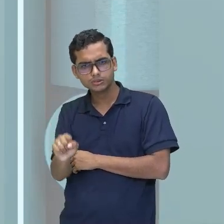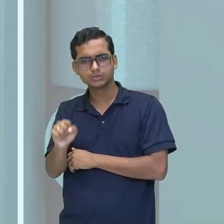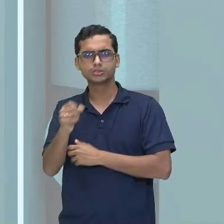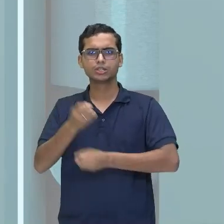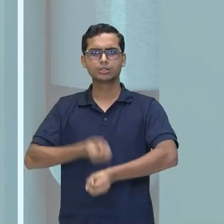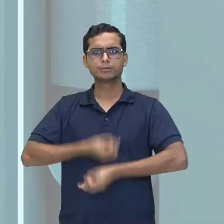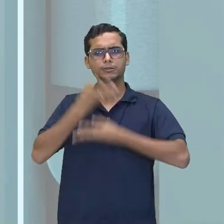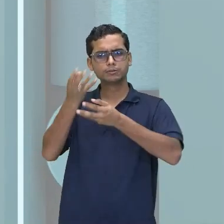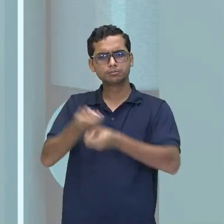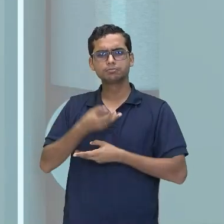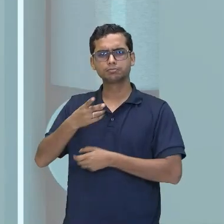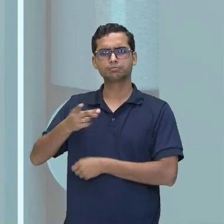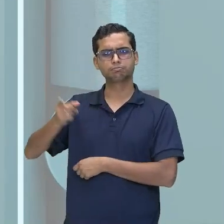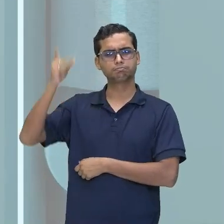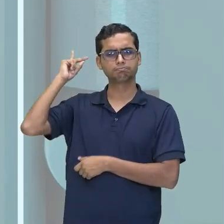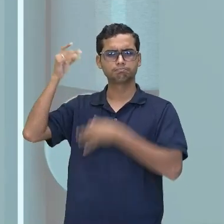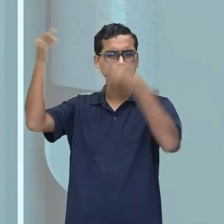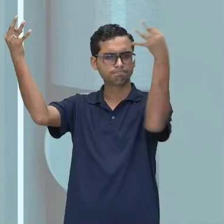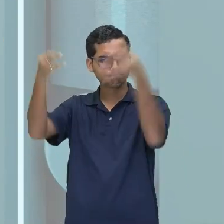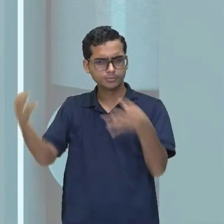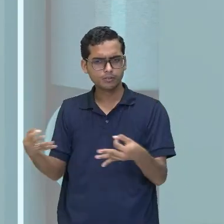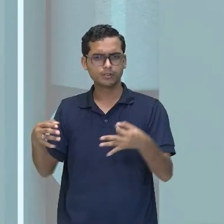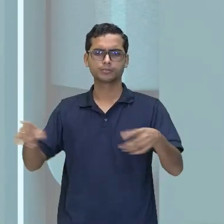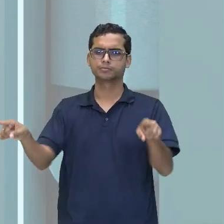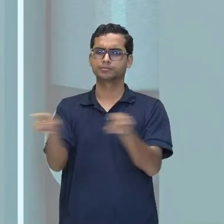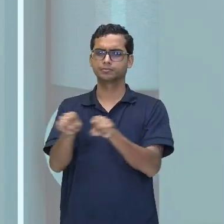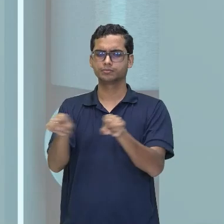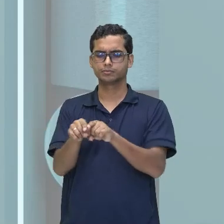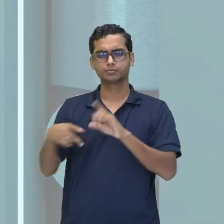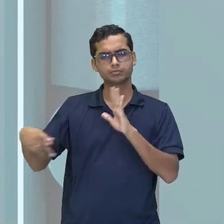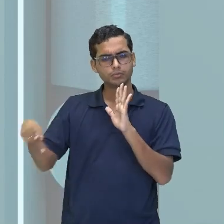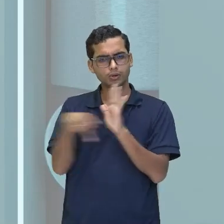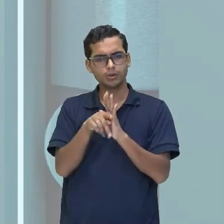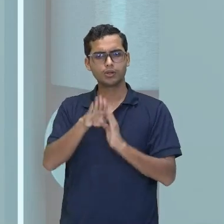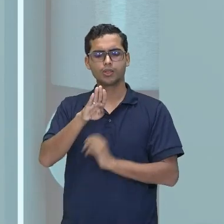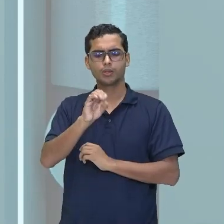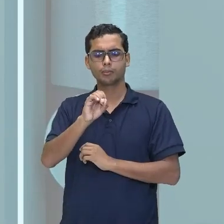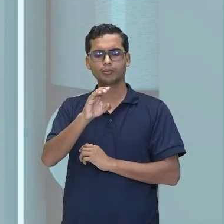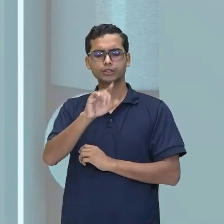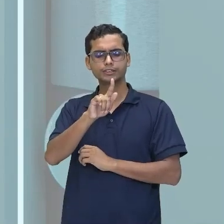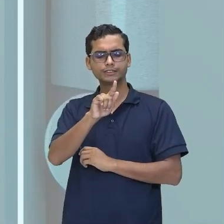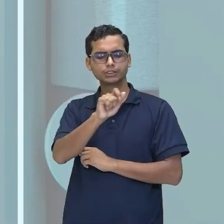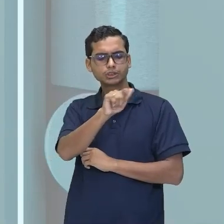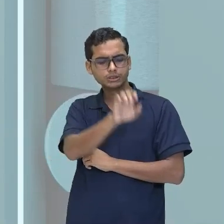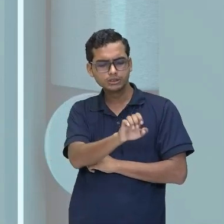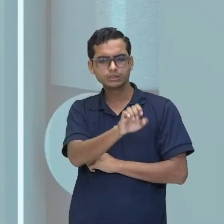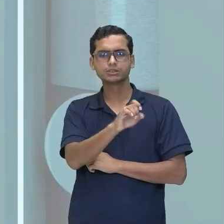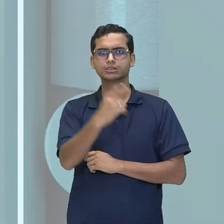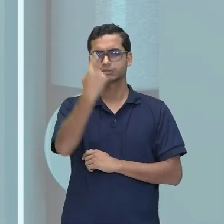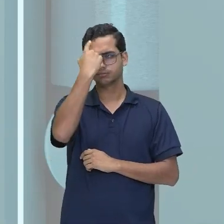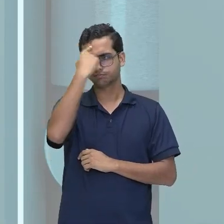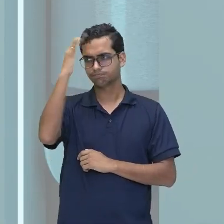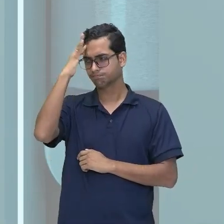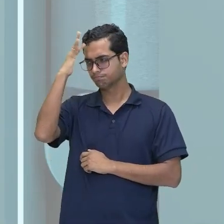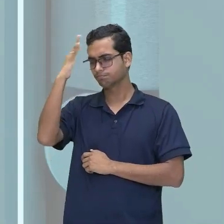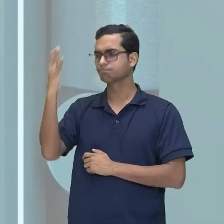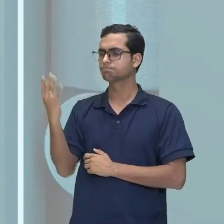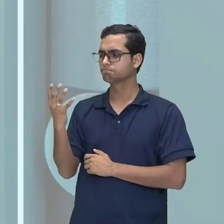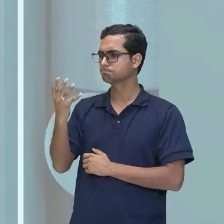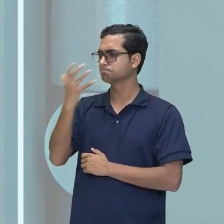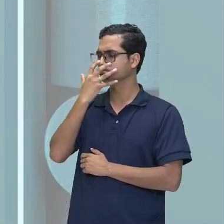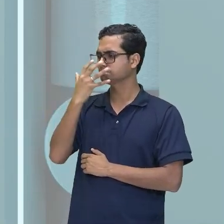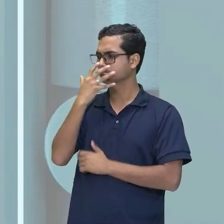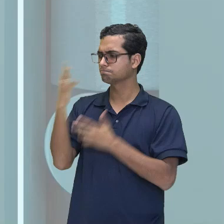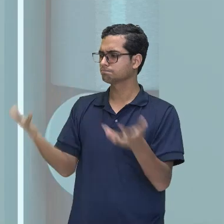poema épico perfeito. Então, Bocage se espelha nesse conhecimento e nessa produção